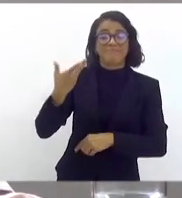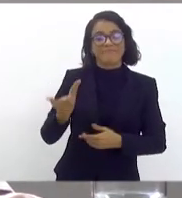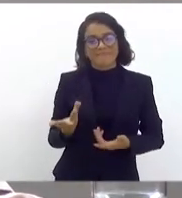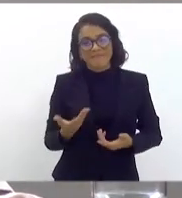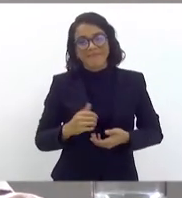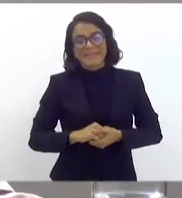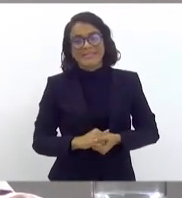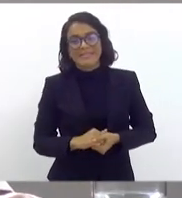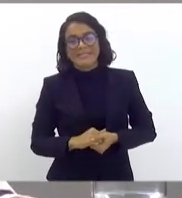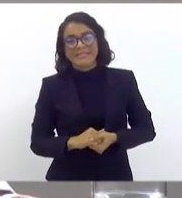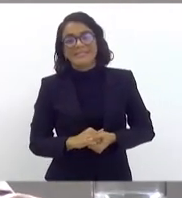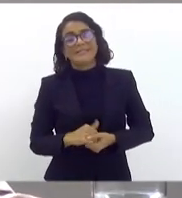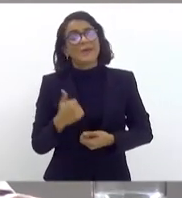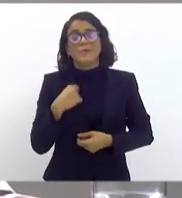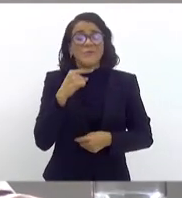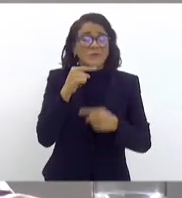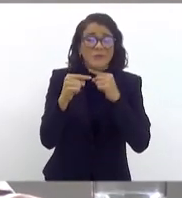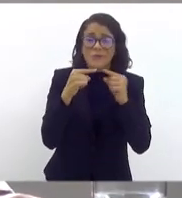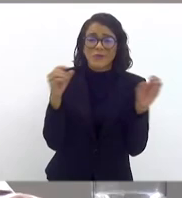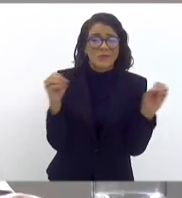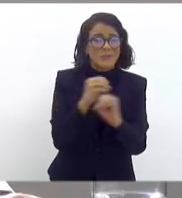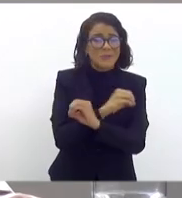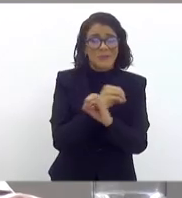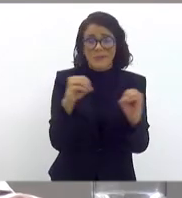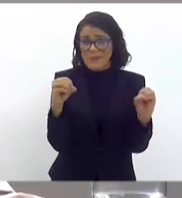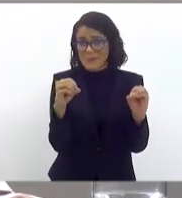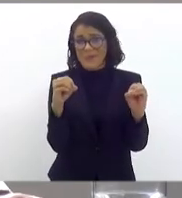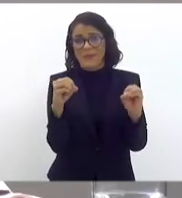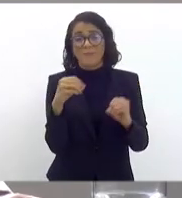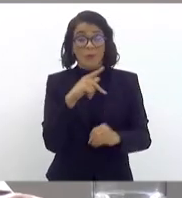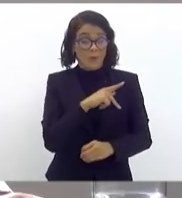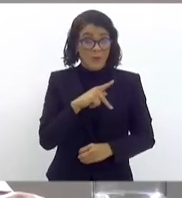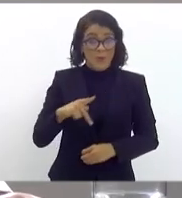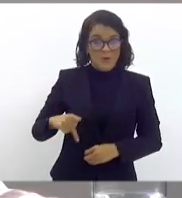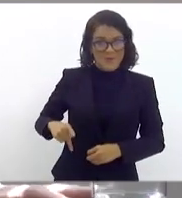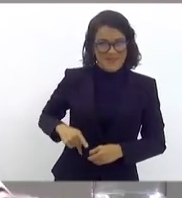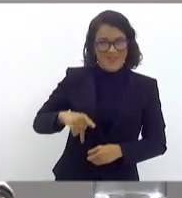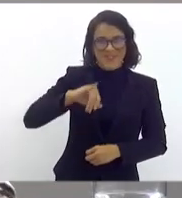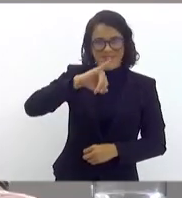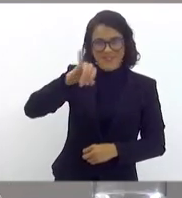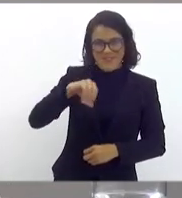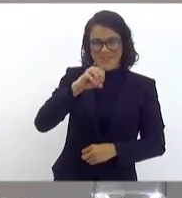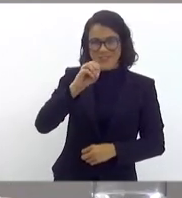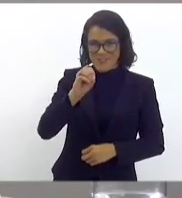Então, não há dúvida nenhuma que, quando o presidente Jorge Felipe, meu